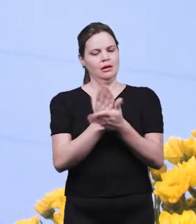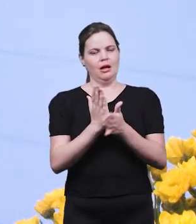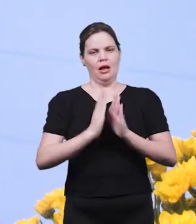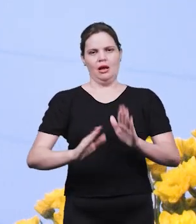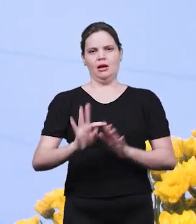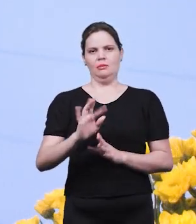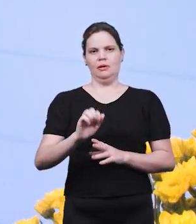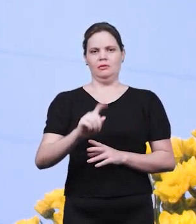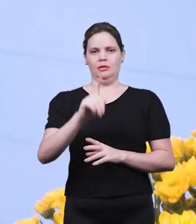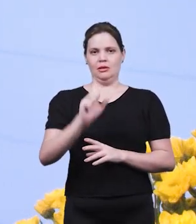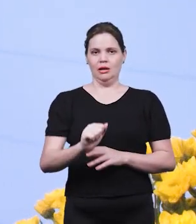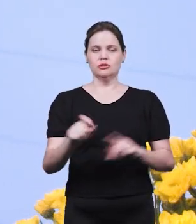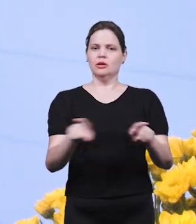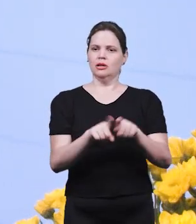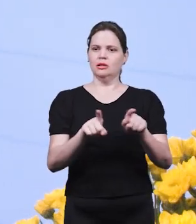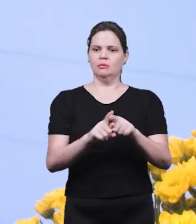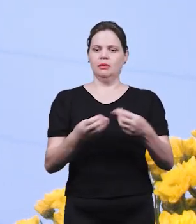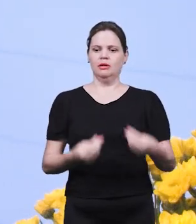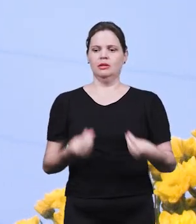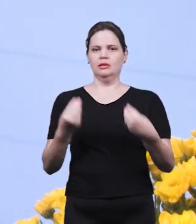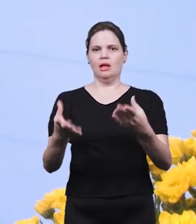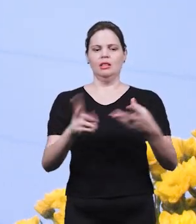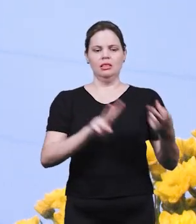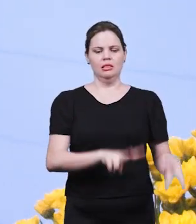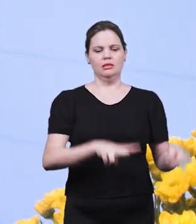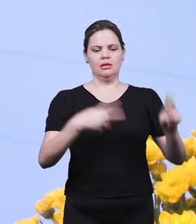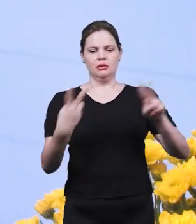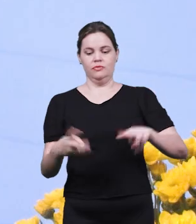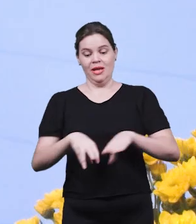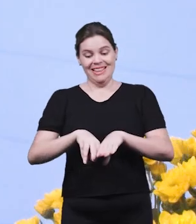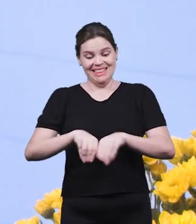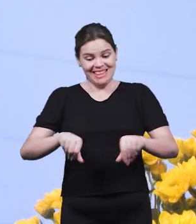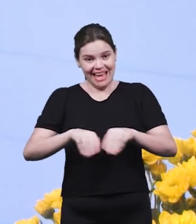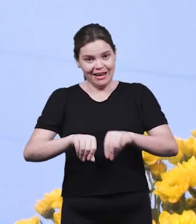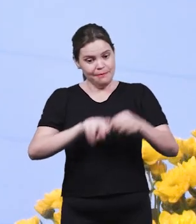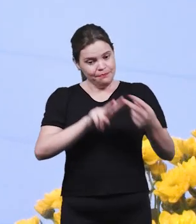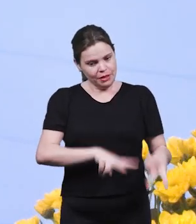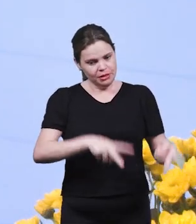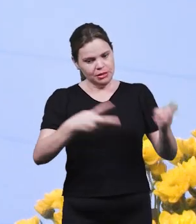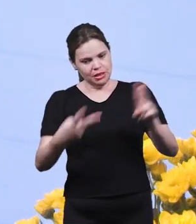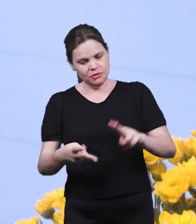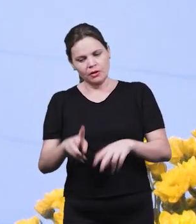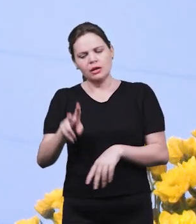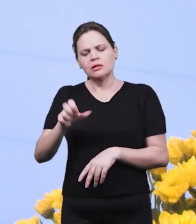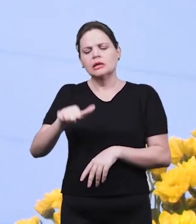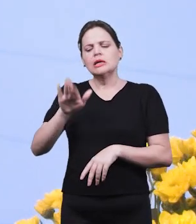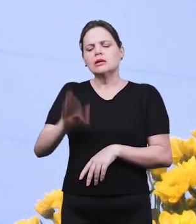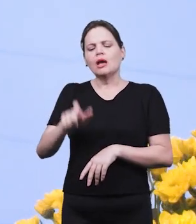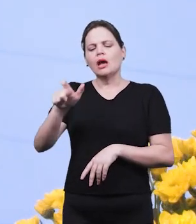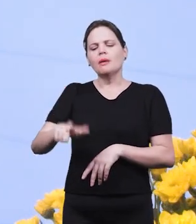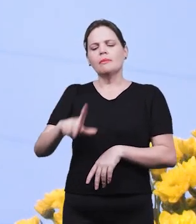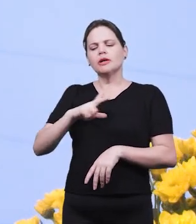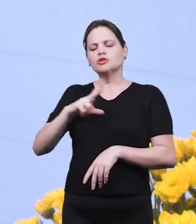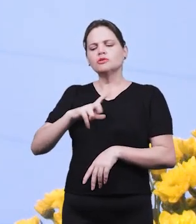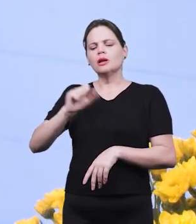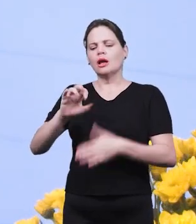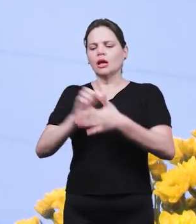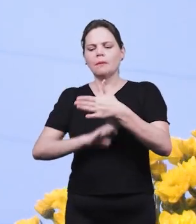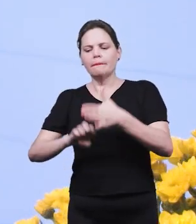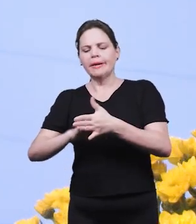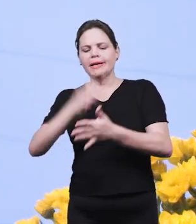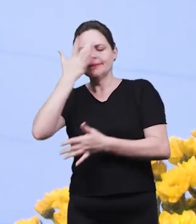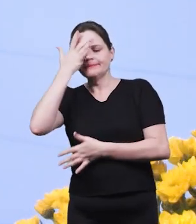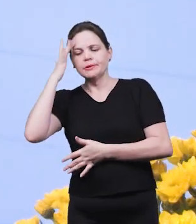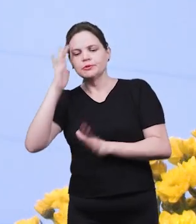da regulamentação da transferência desses bens para os particulares. E não é